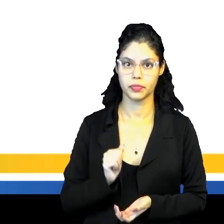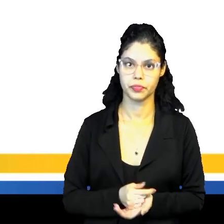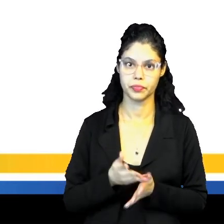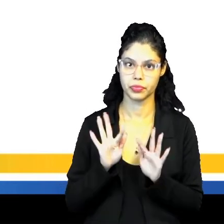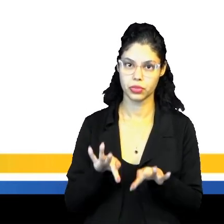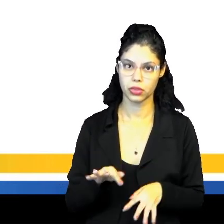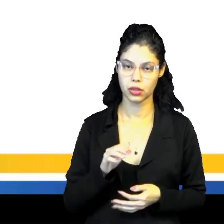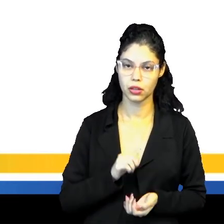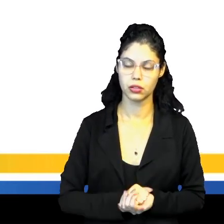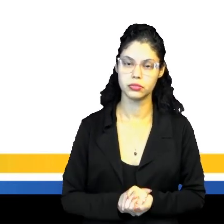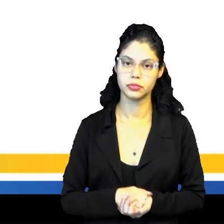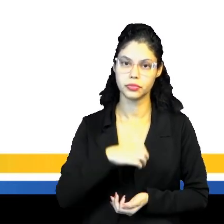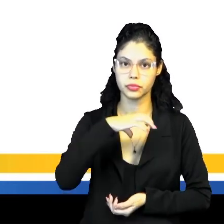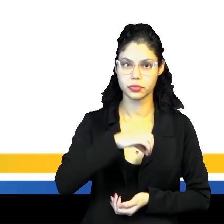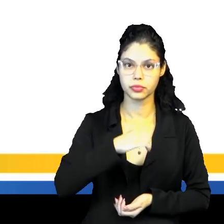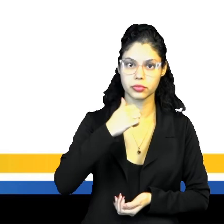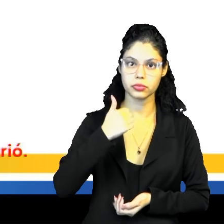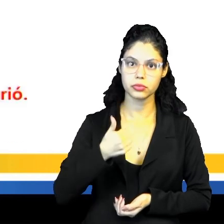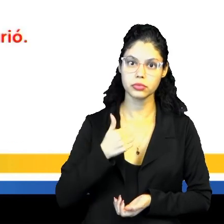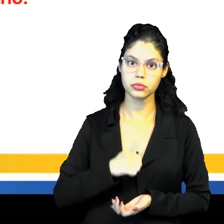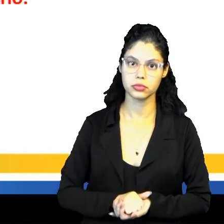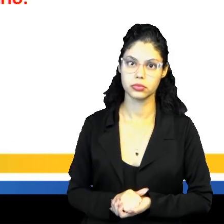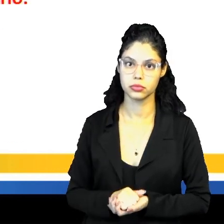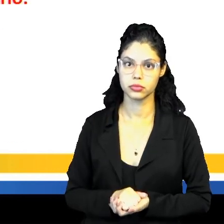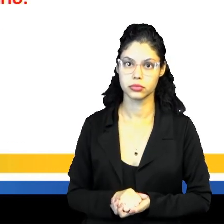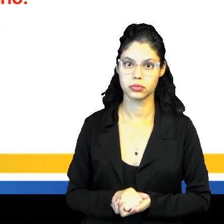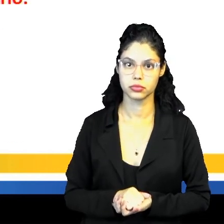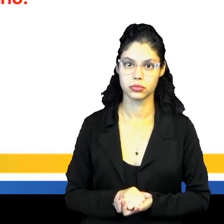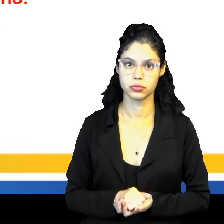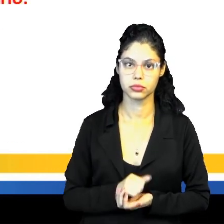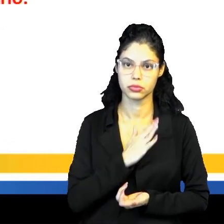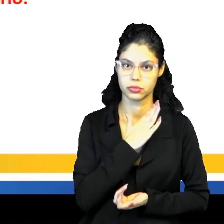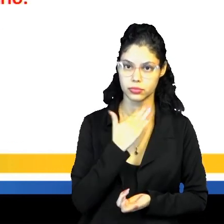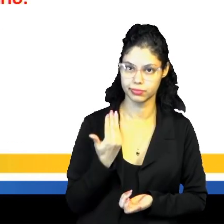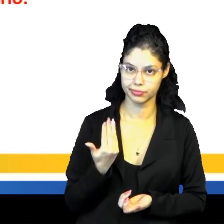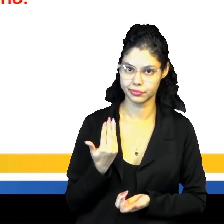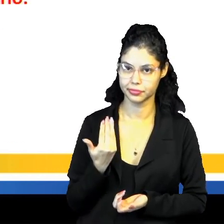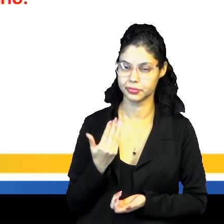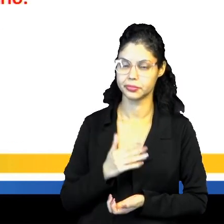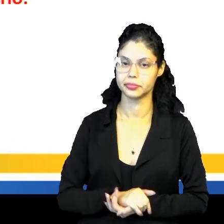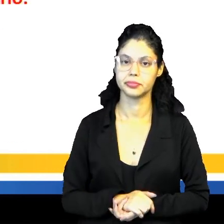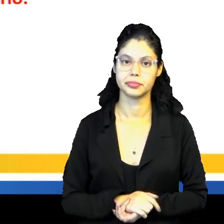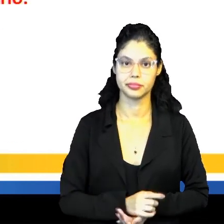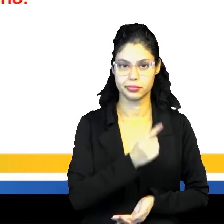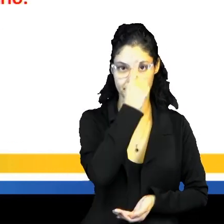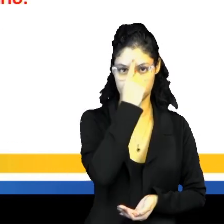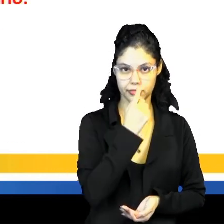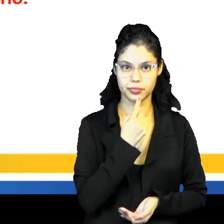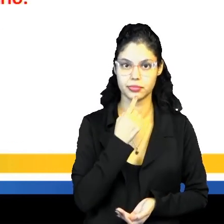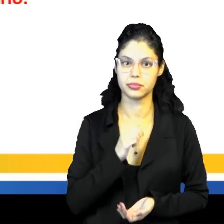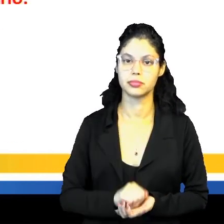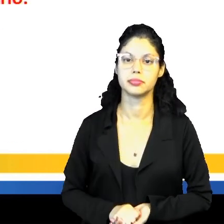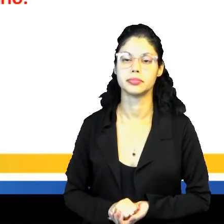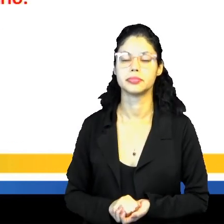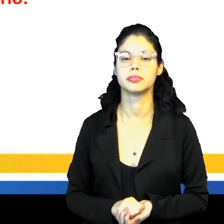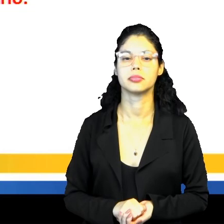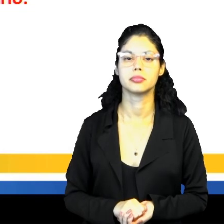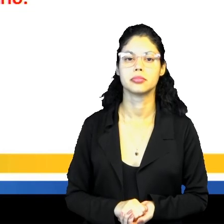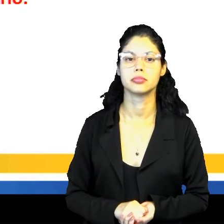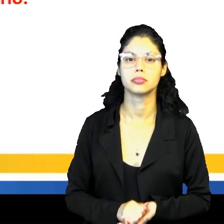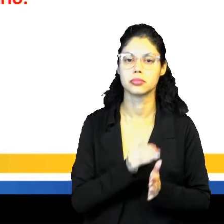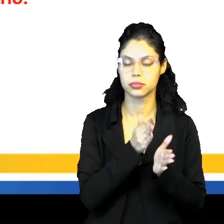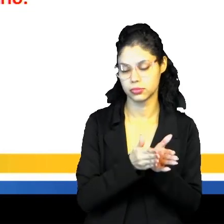em 1991, concluindo aí o ciclo do ser humano, Carlos morreu, de acordo com a imagem. Né? Então, nós temos aí a